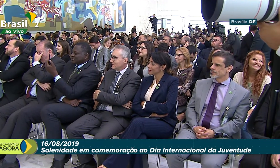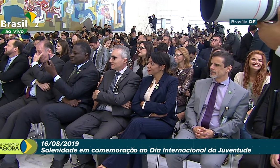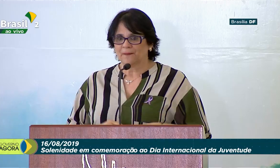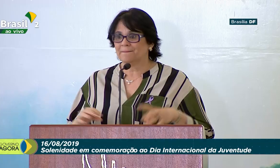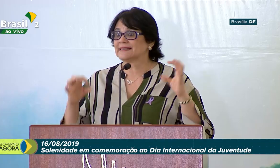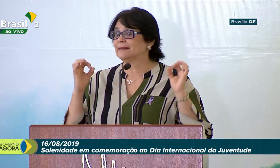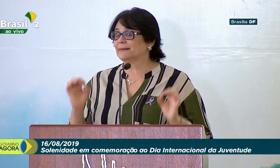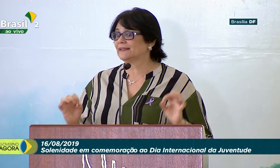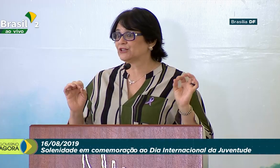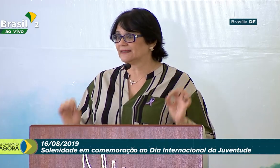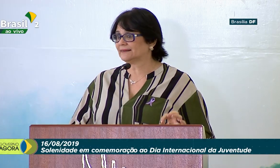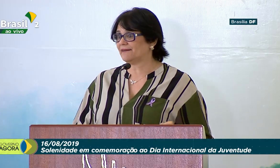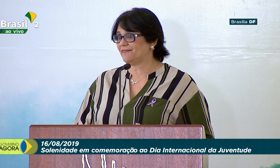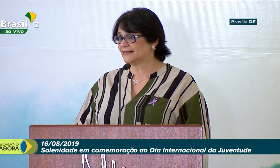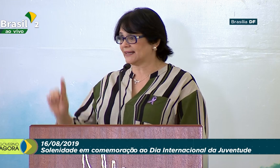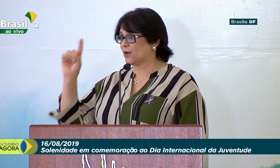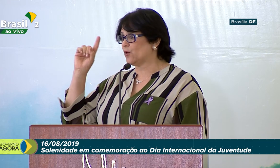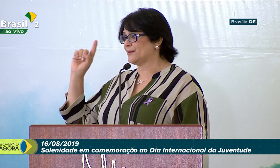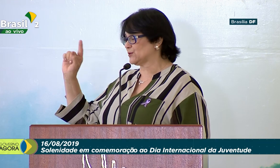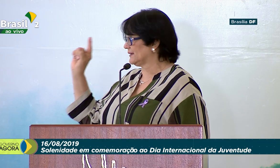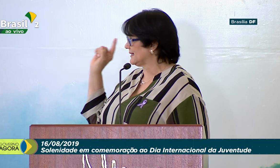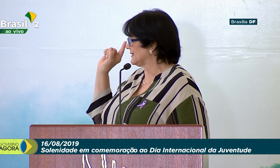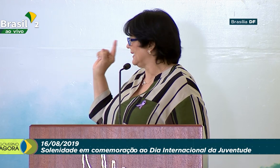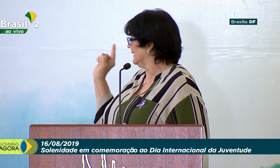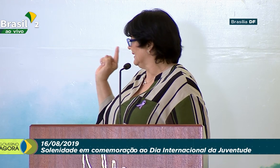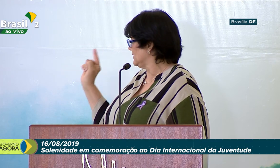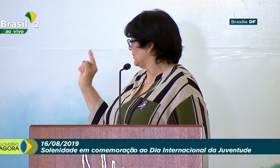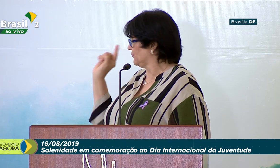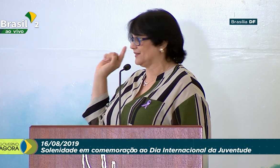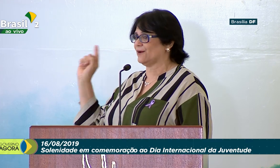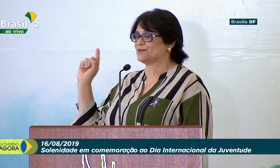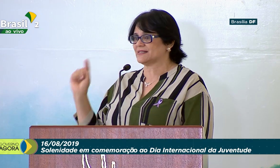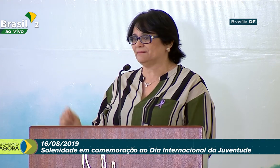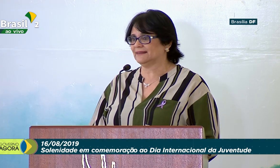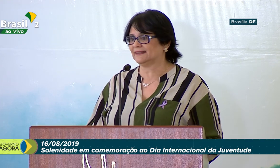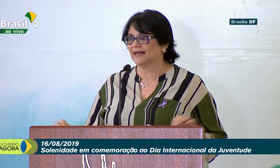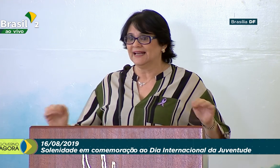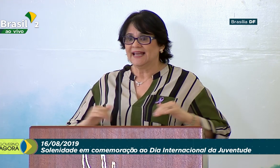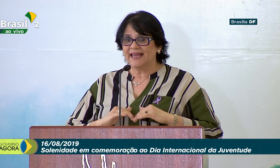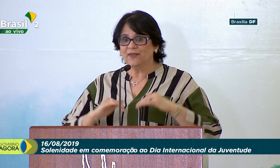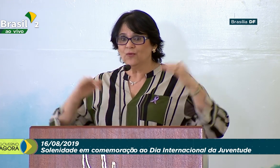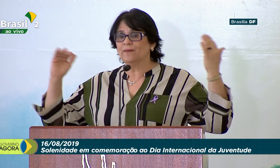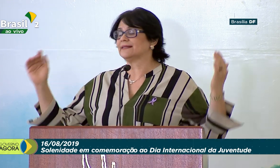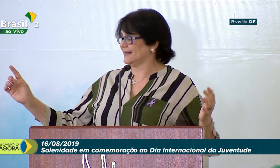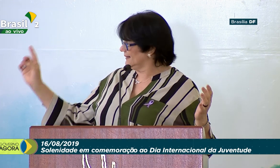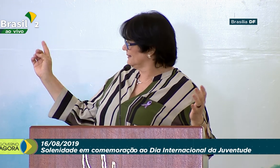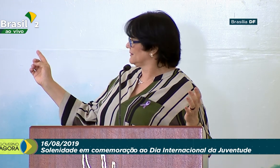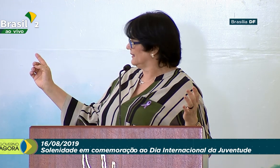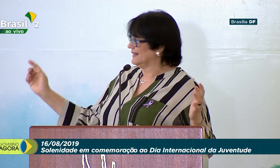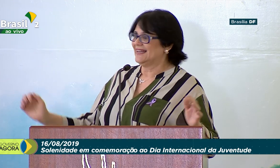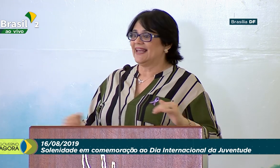Juventude. Uma semana de tanta festa que começou na Ceilândia, no final de semana,